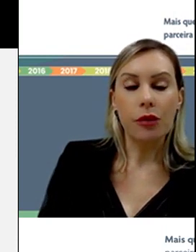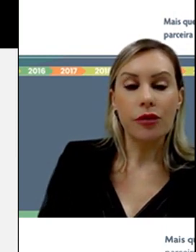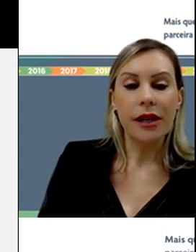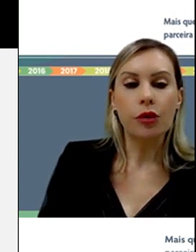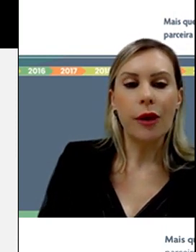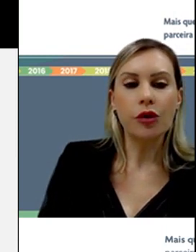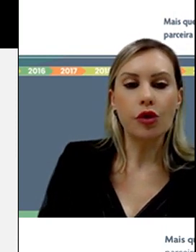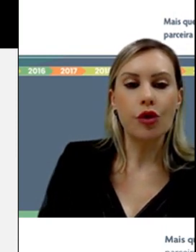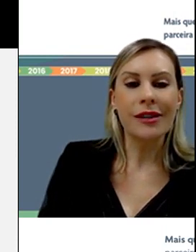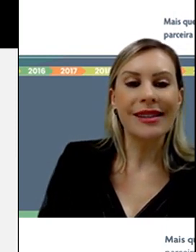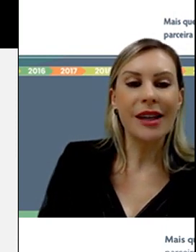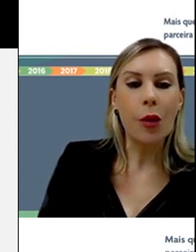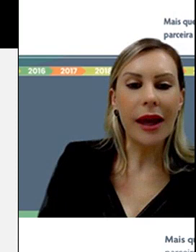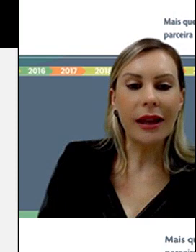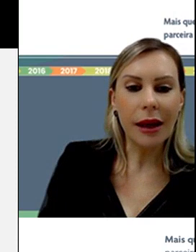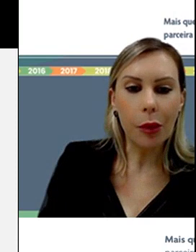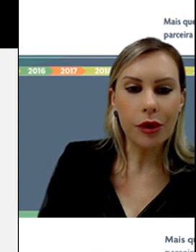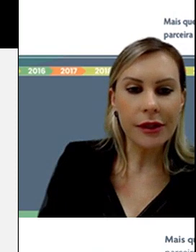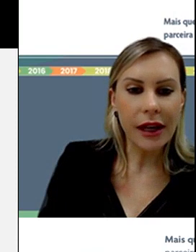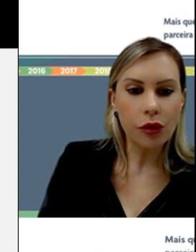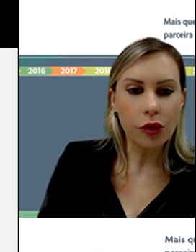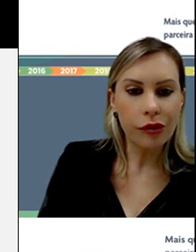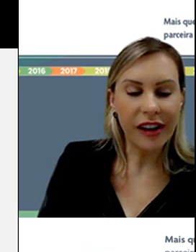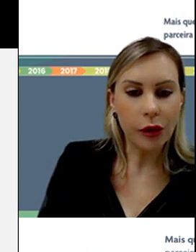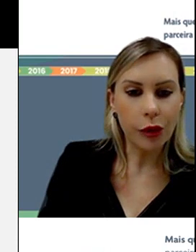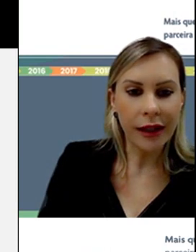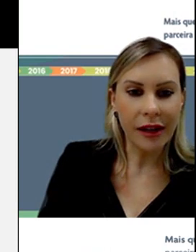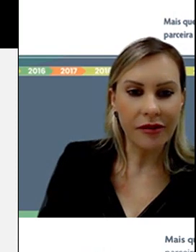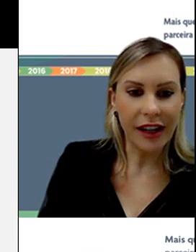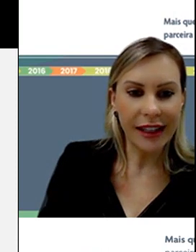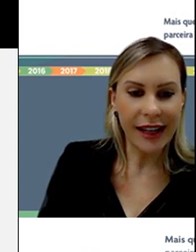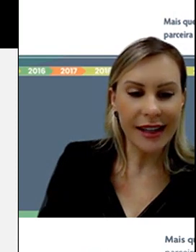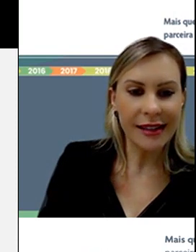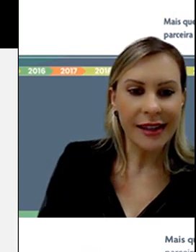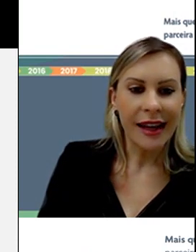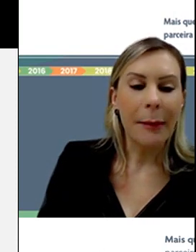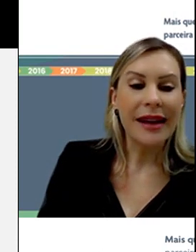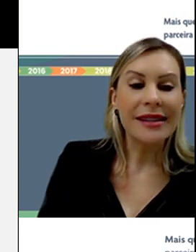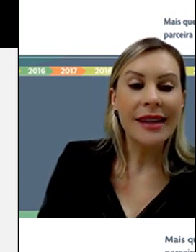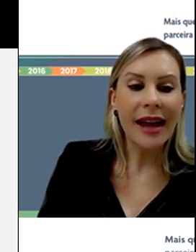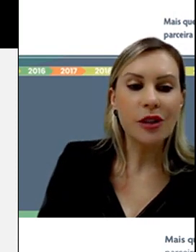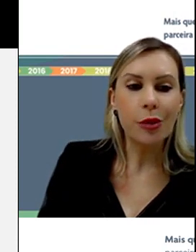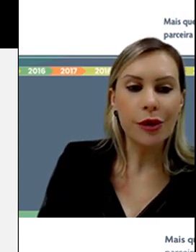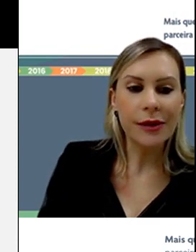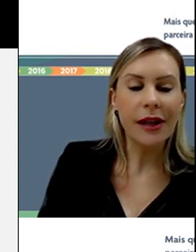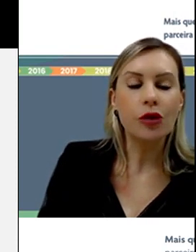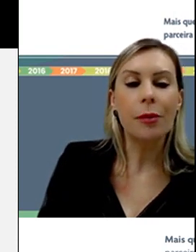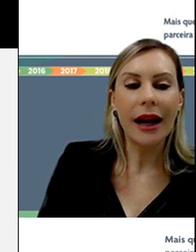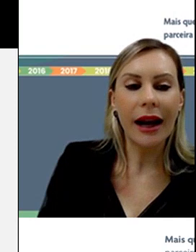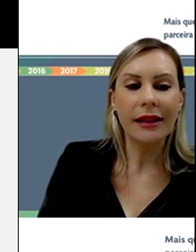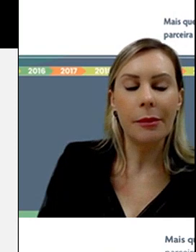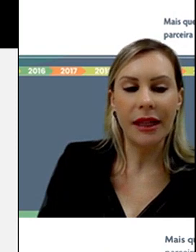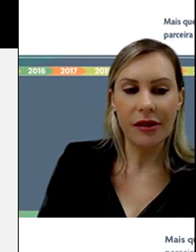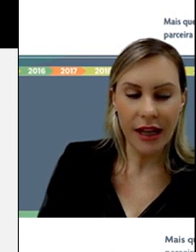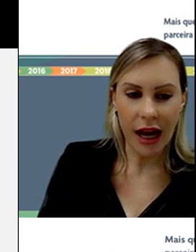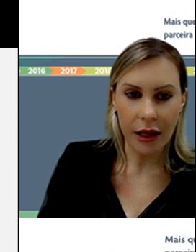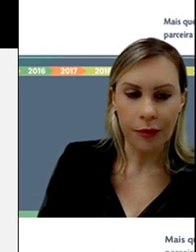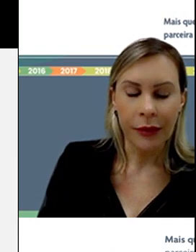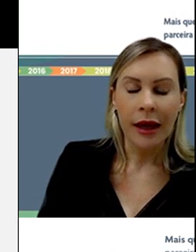União aplica um segundo redutor, 50% do valor da invalidez, mais 10% para